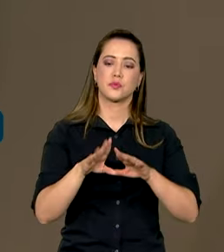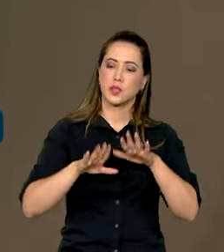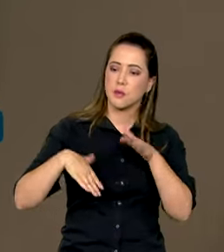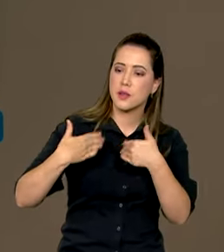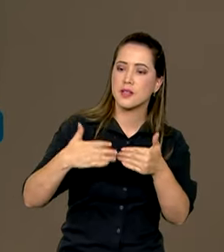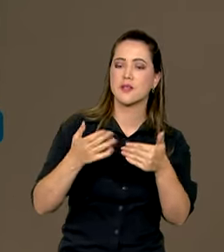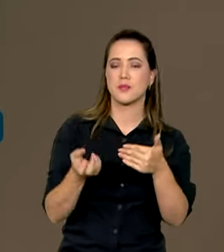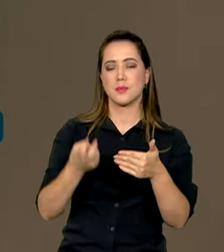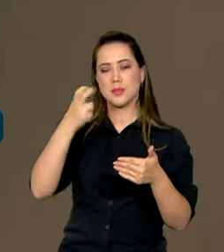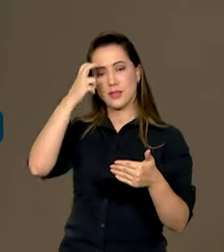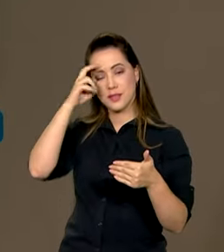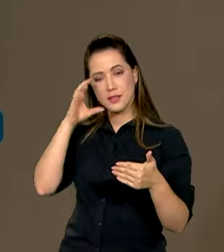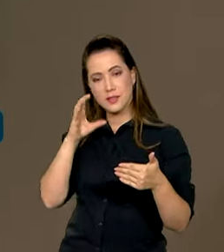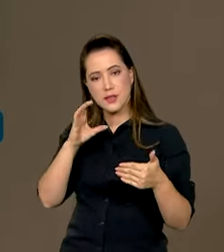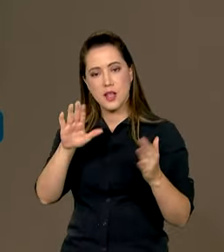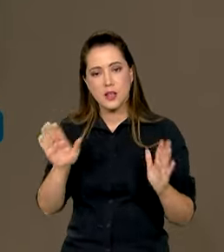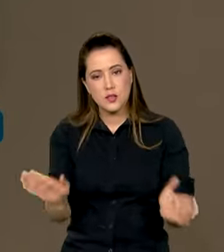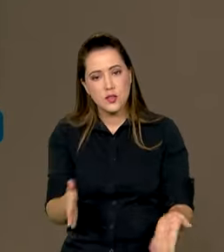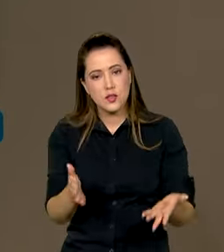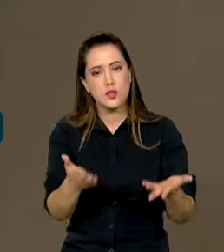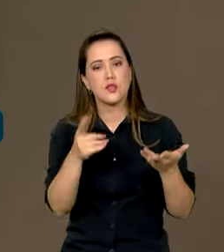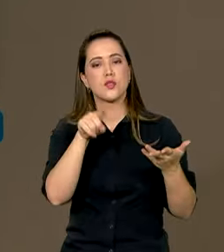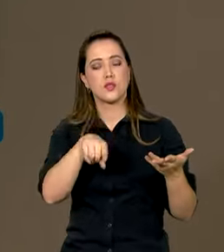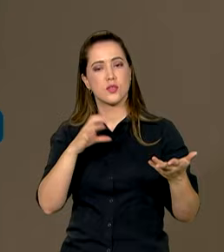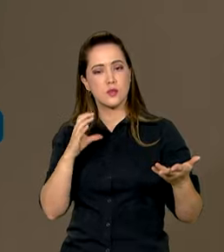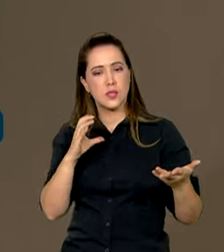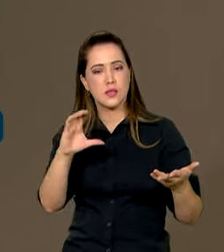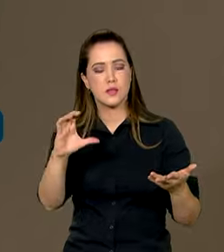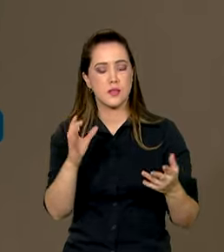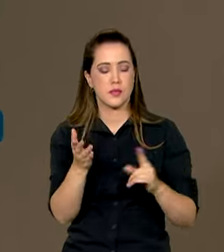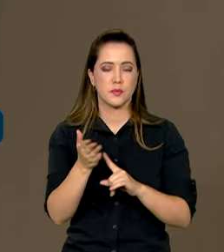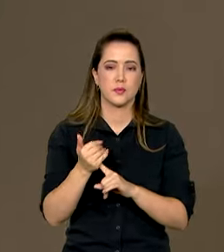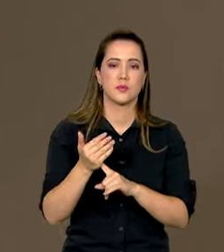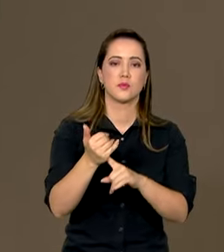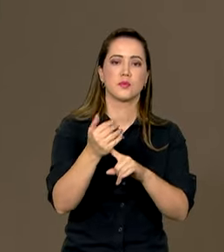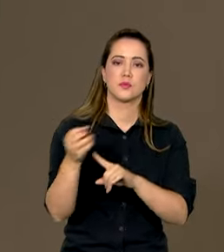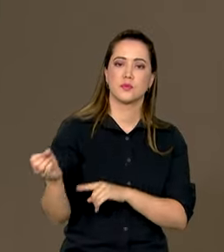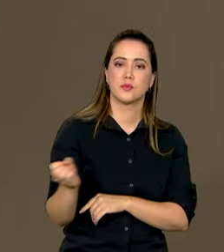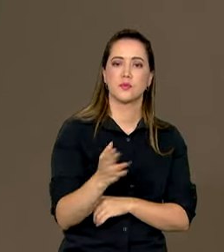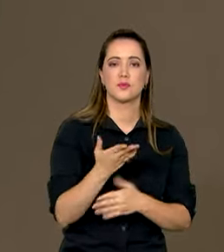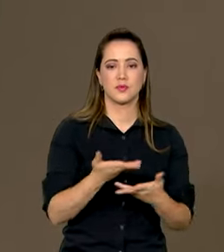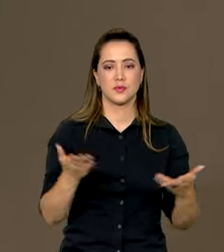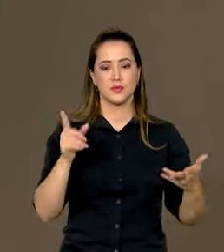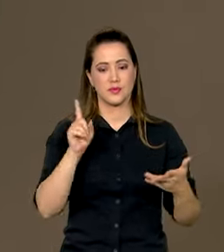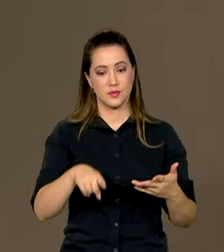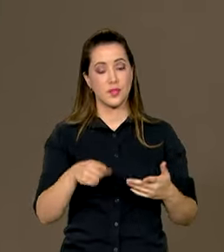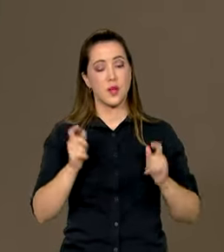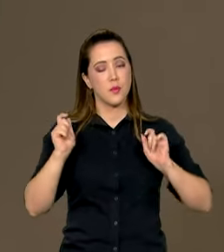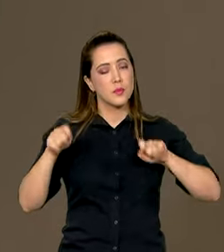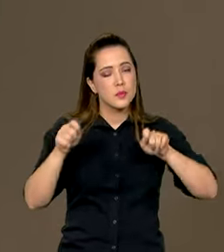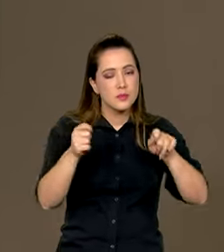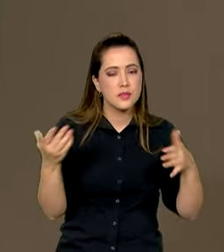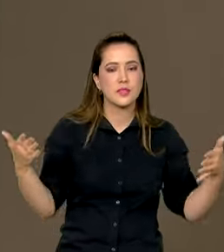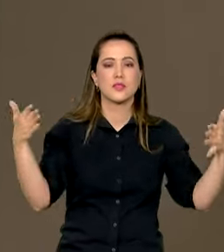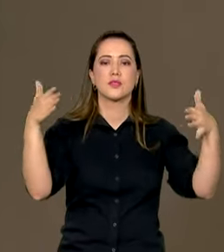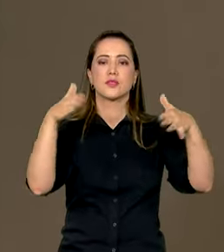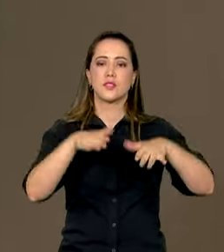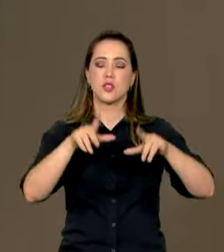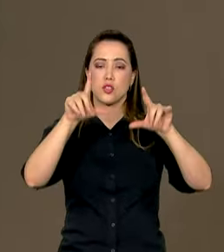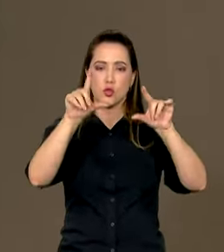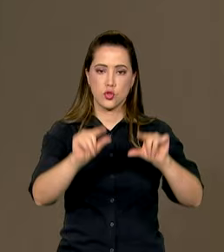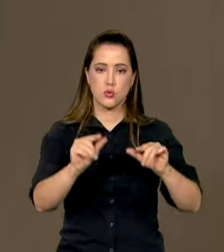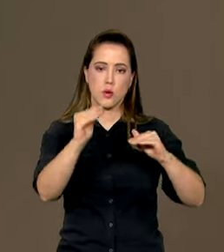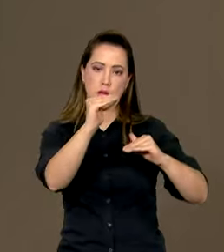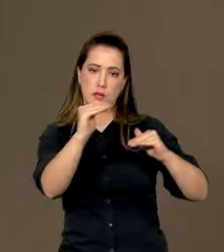da cultura científica e estímulo à utilização da ciência, tecnologia e inovação como ferramentas para a inclusão e redução de